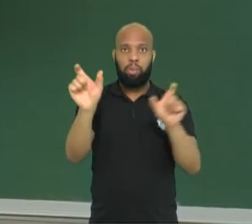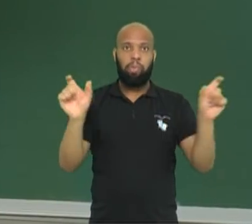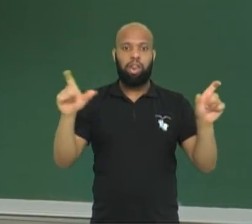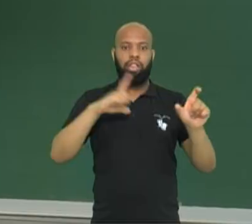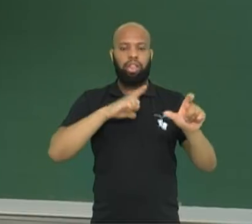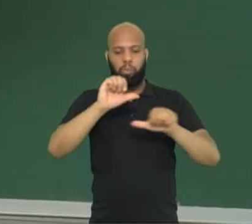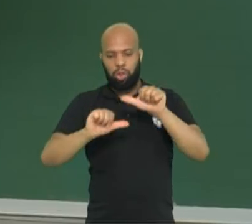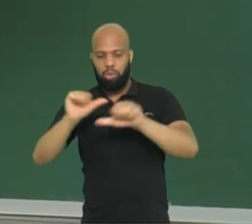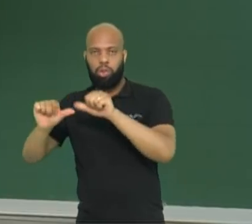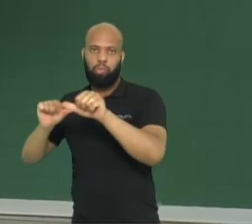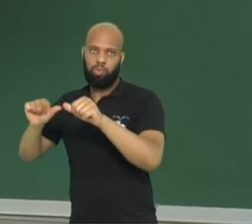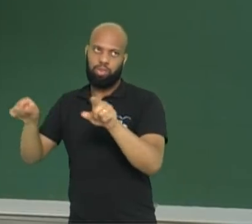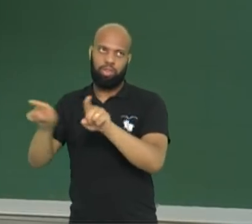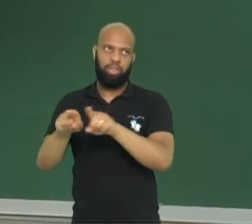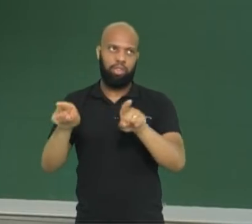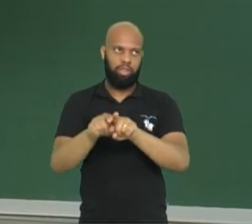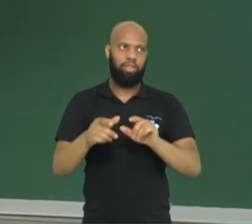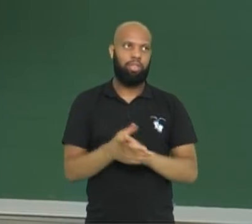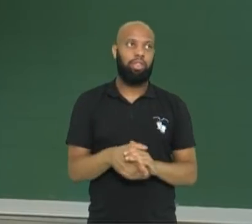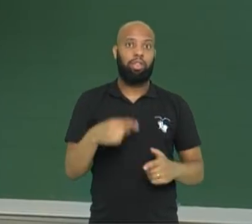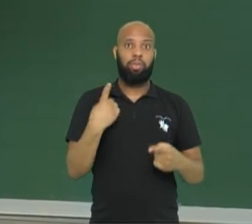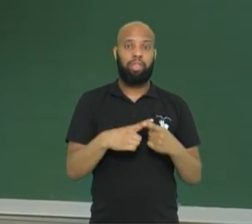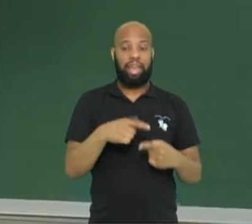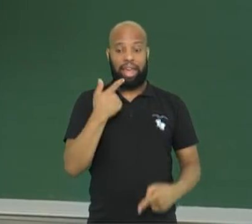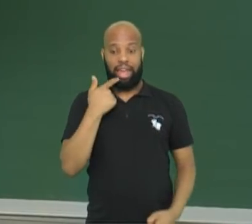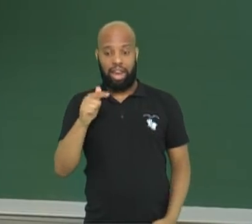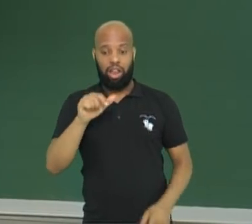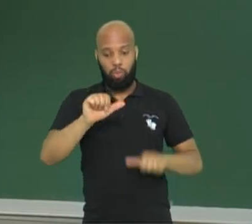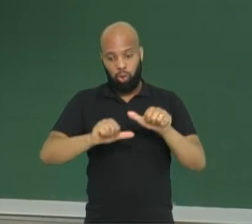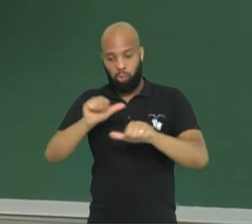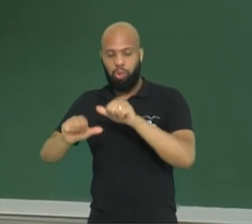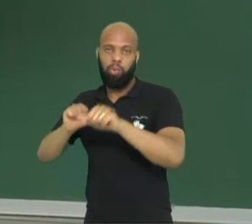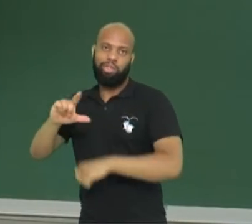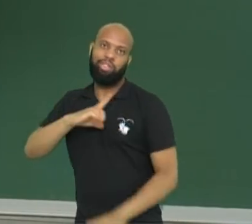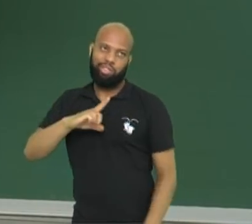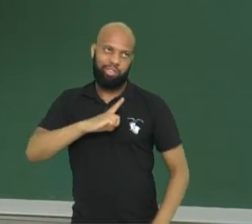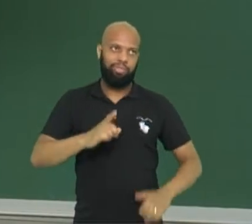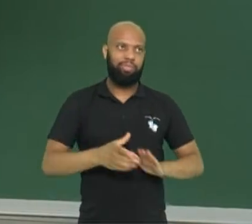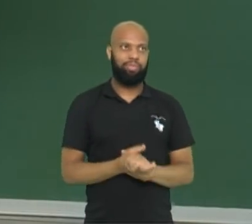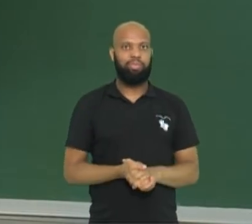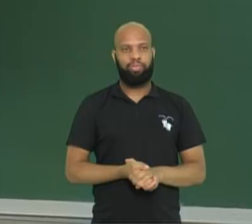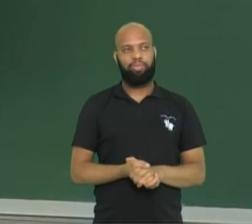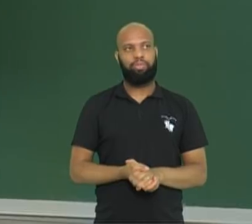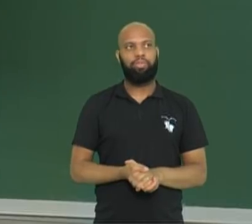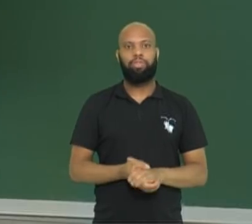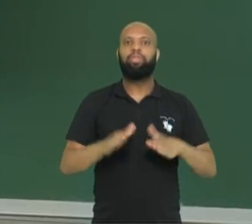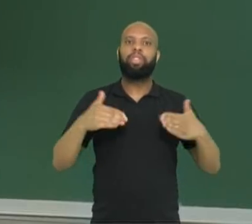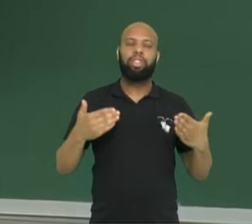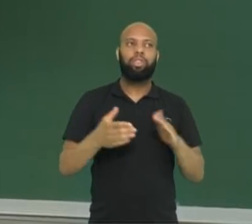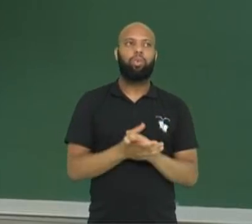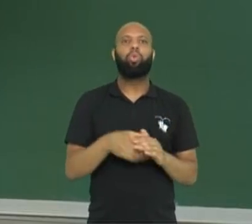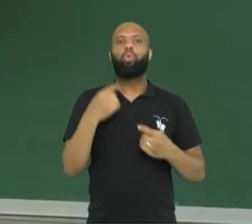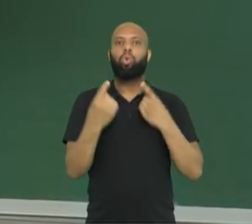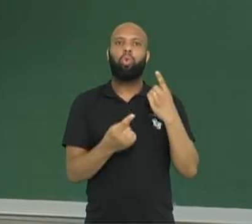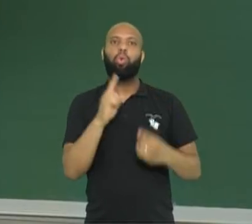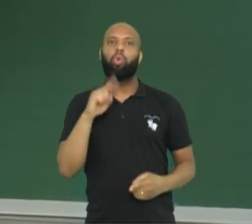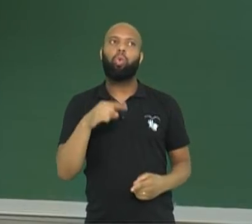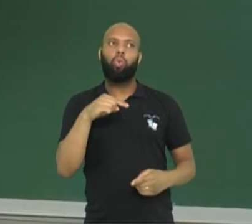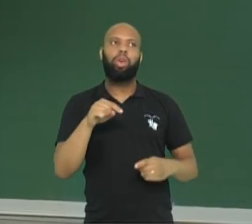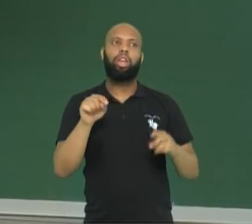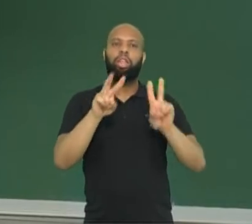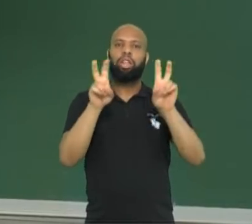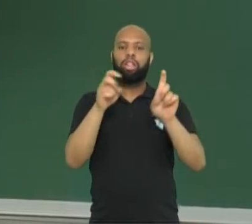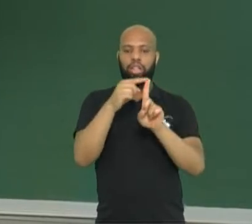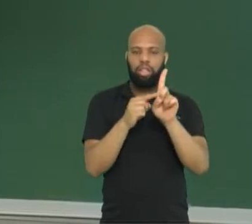sofrem modificações, enfim, né? A língua está em movimento, como nós dizemos, certo? Então, qual será que foi o